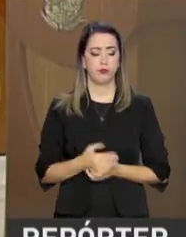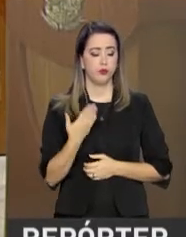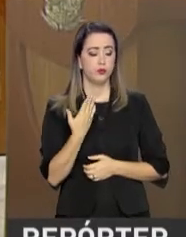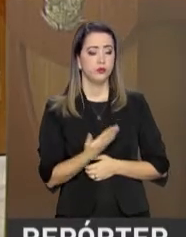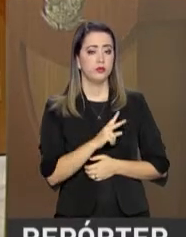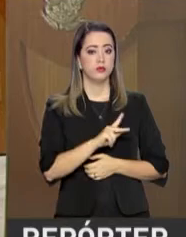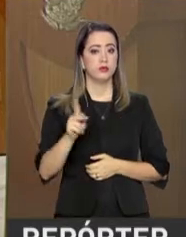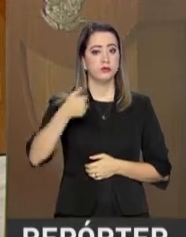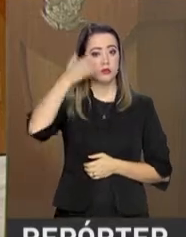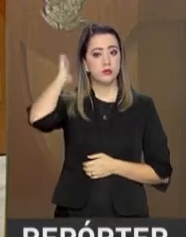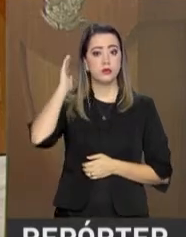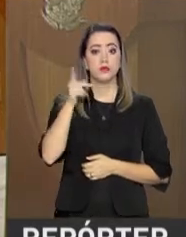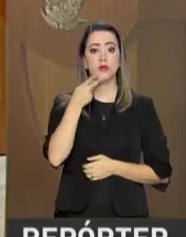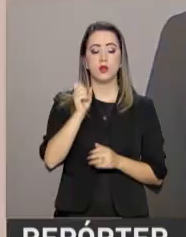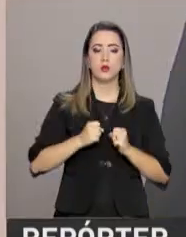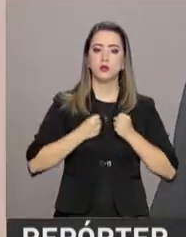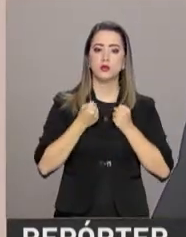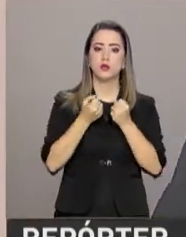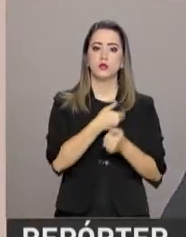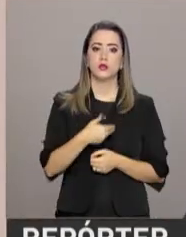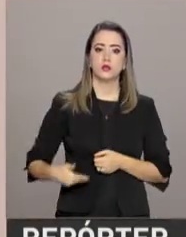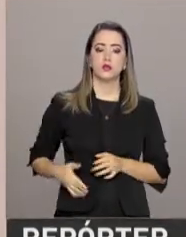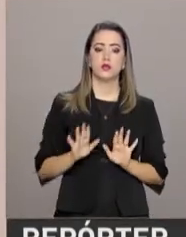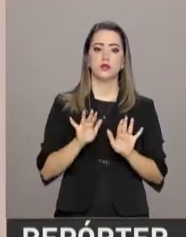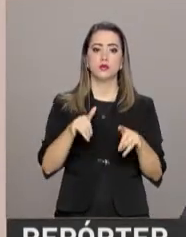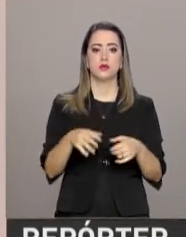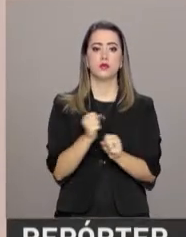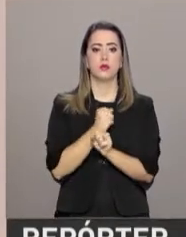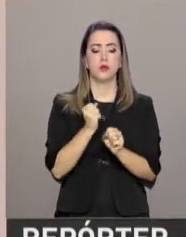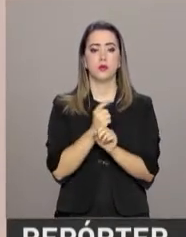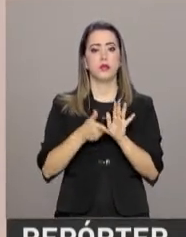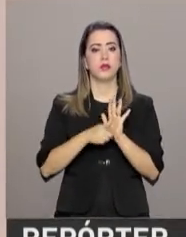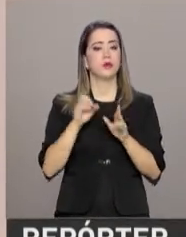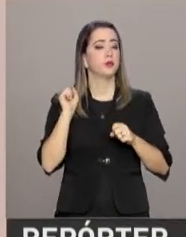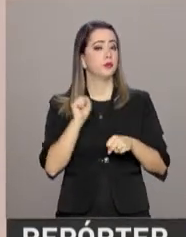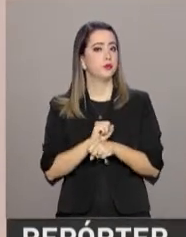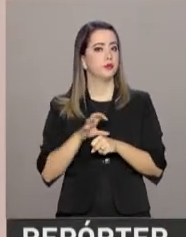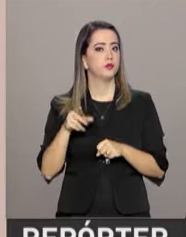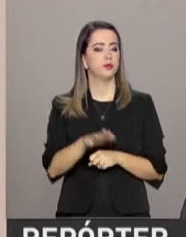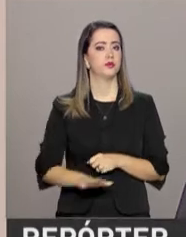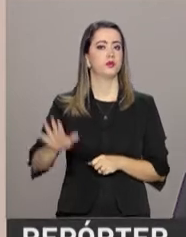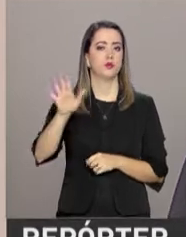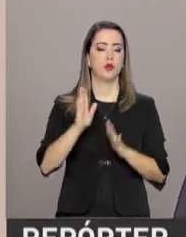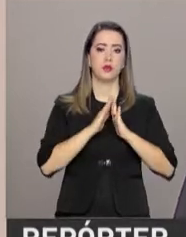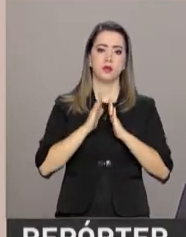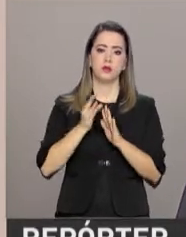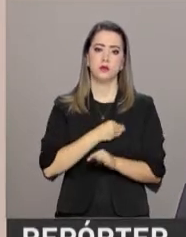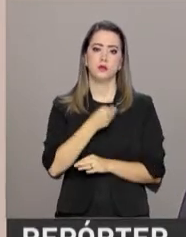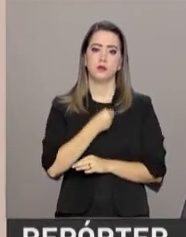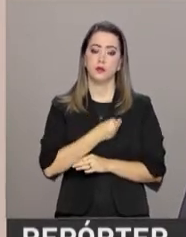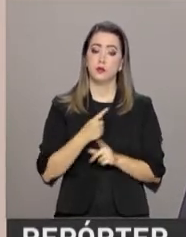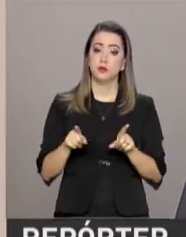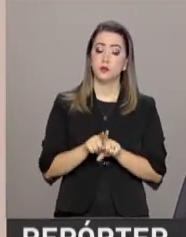michel temer falou do empenho do corpo mesmo em concluir obras que estavam paradas em todo o país com mais moradias do minha casa minha